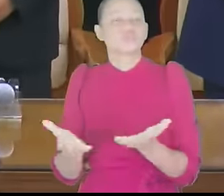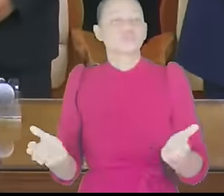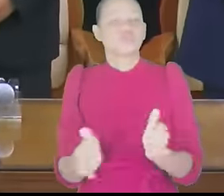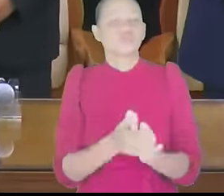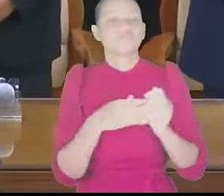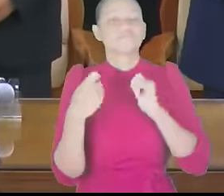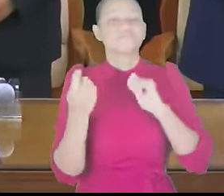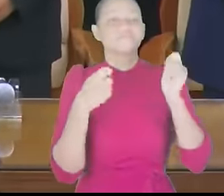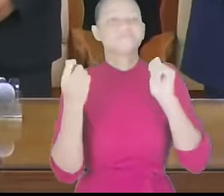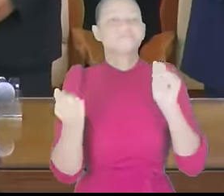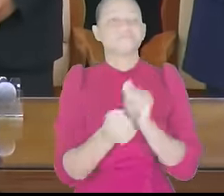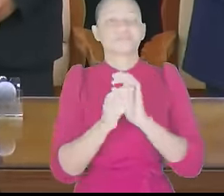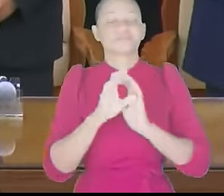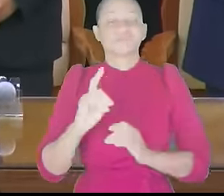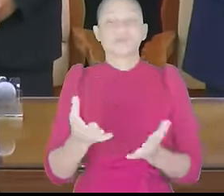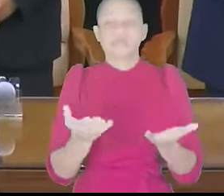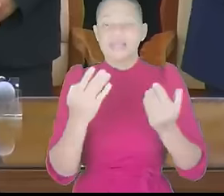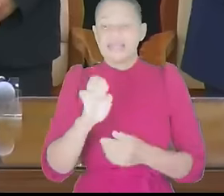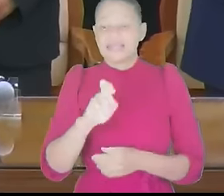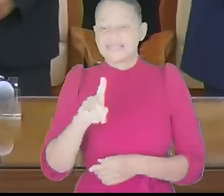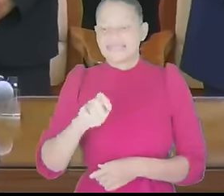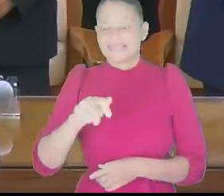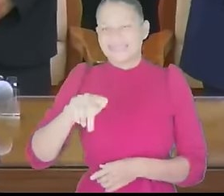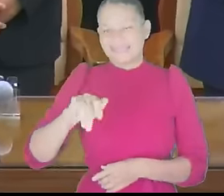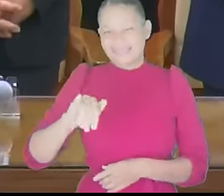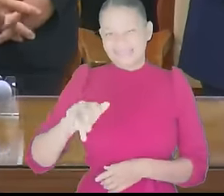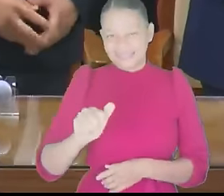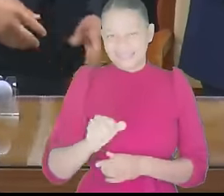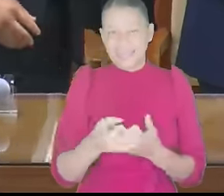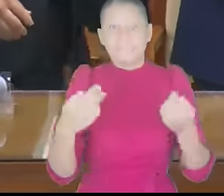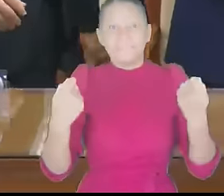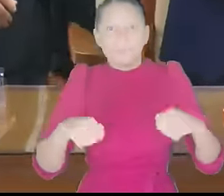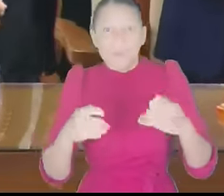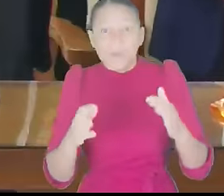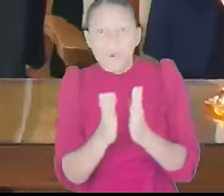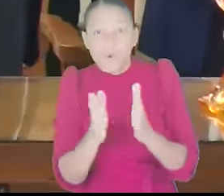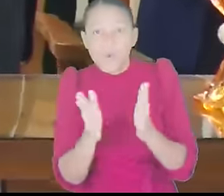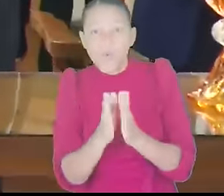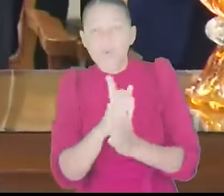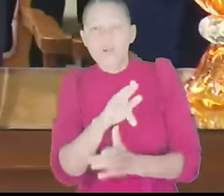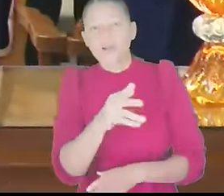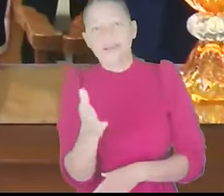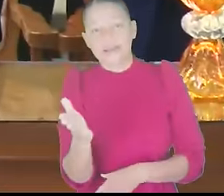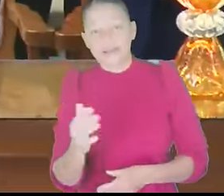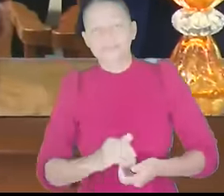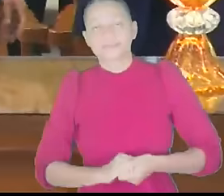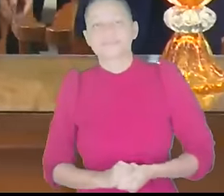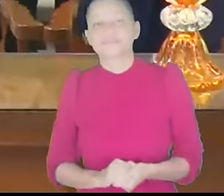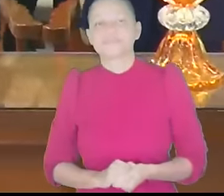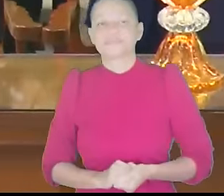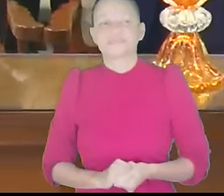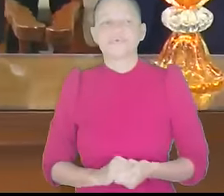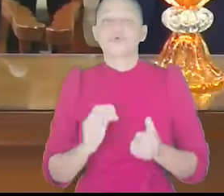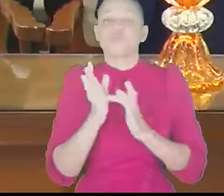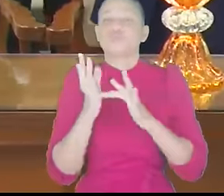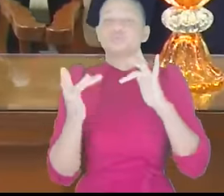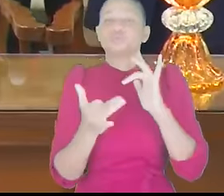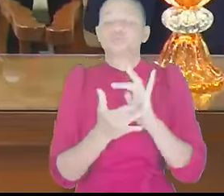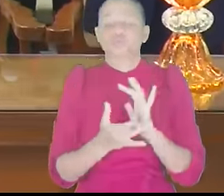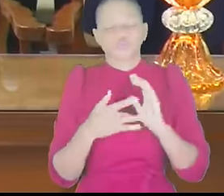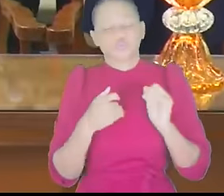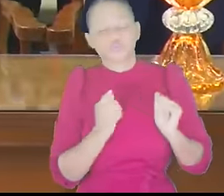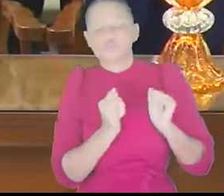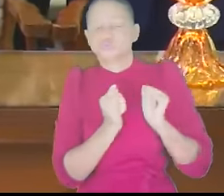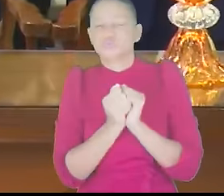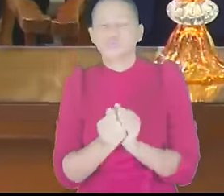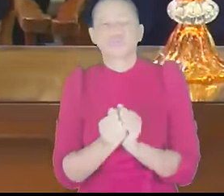Aleluia, glória a Deus. Aqui, quem necessita das orações, irmãos? Jesus anda no meio de